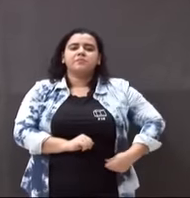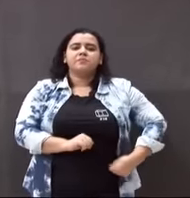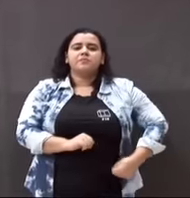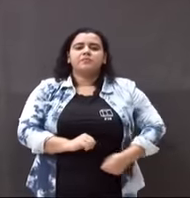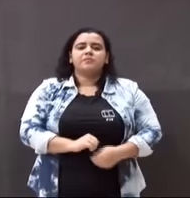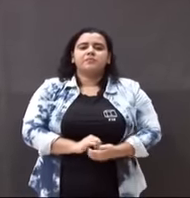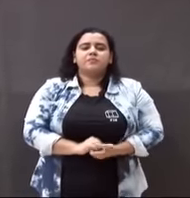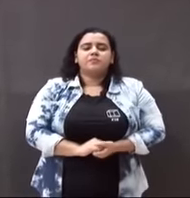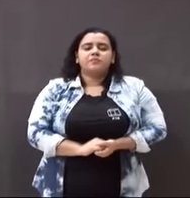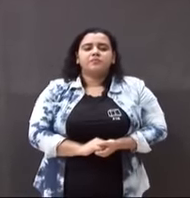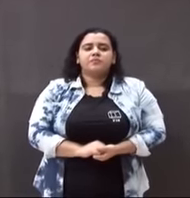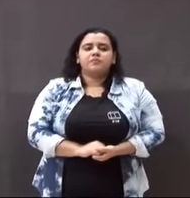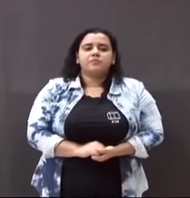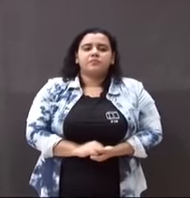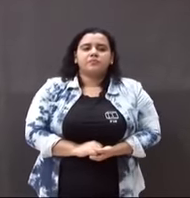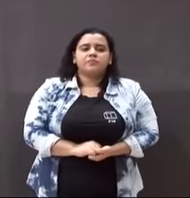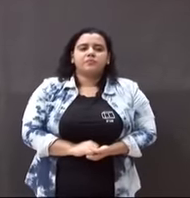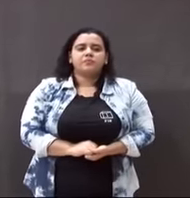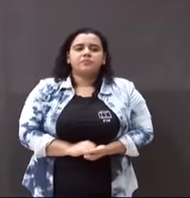Vem.